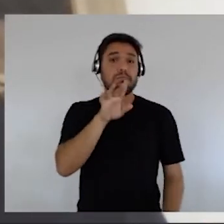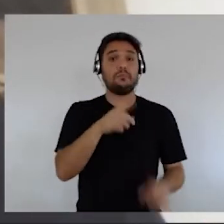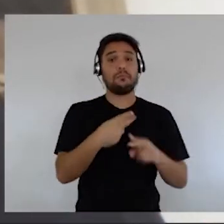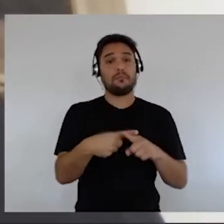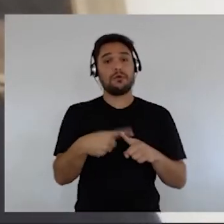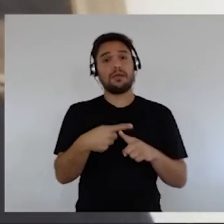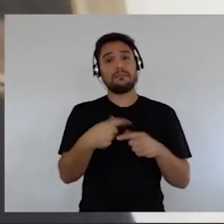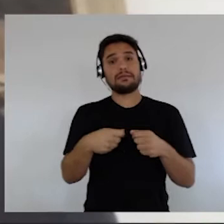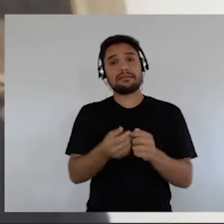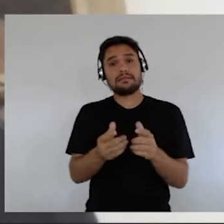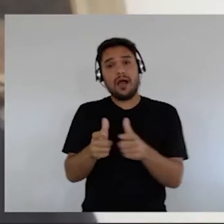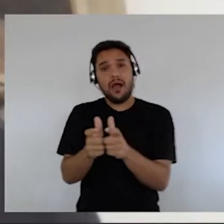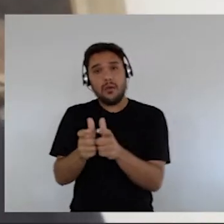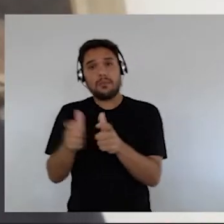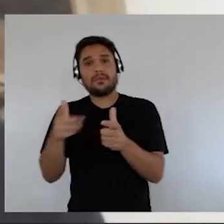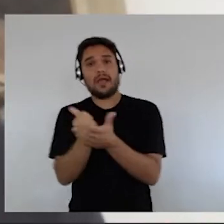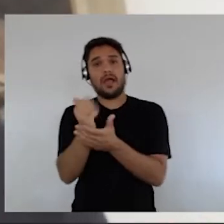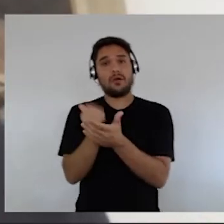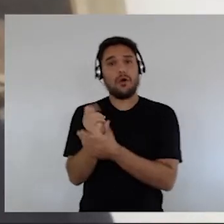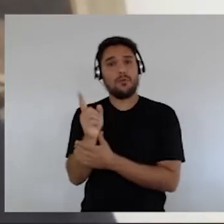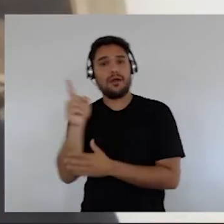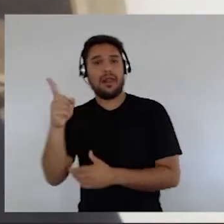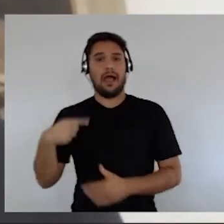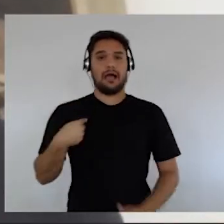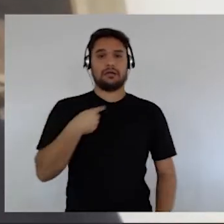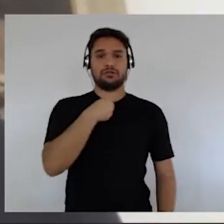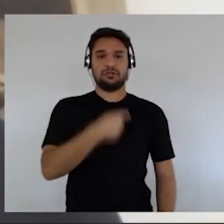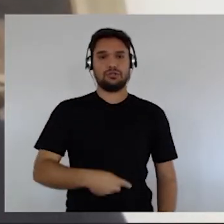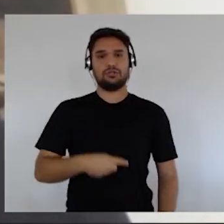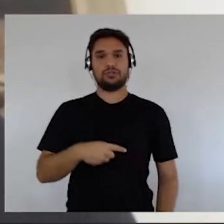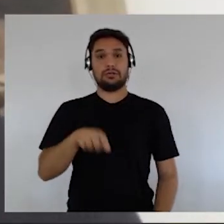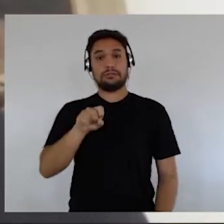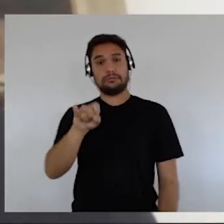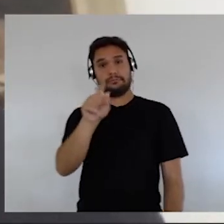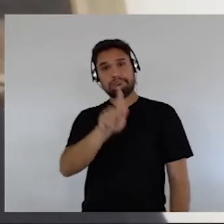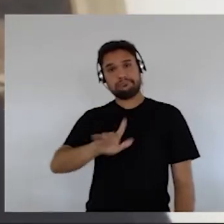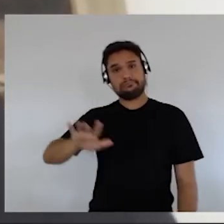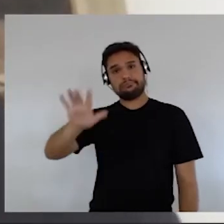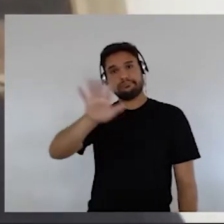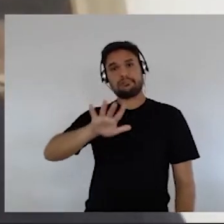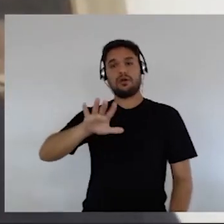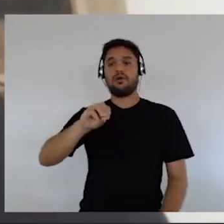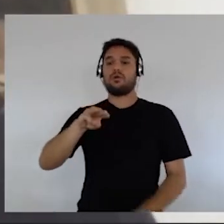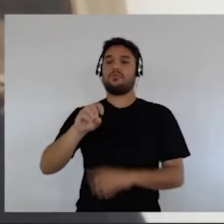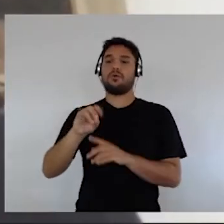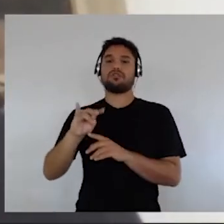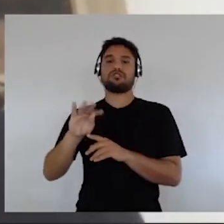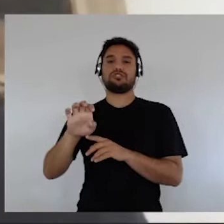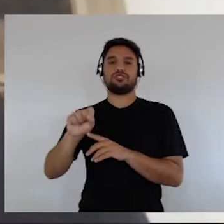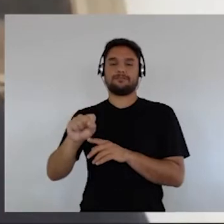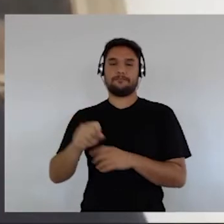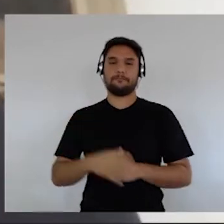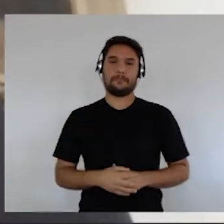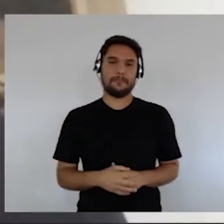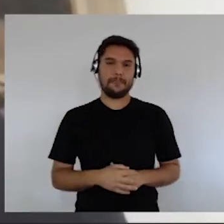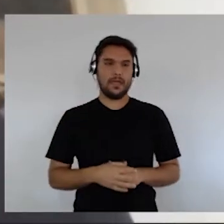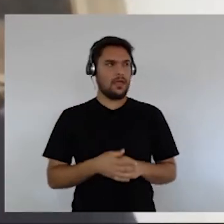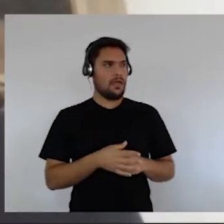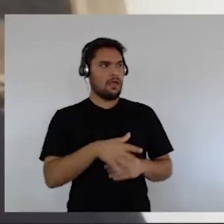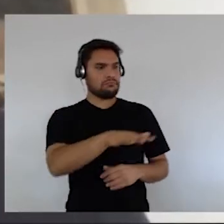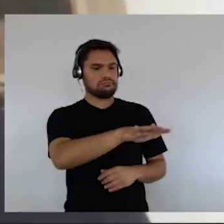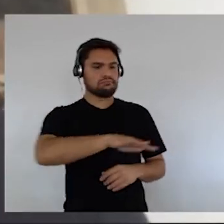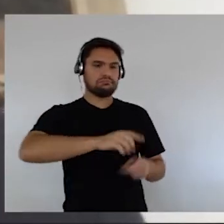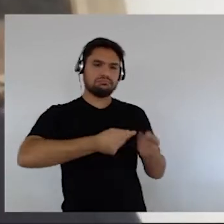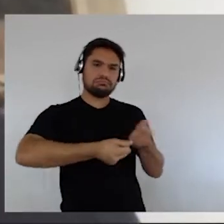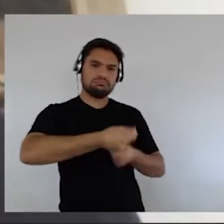de alta da melhoria de compra chinesa e um cenário macro muito melhor para commodities. O mercado aponta